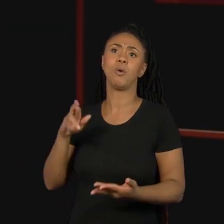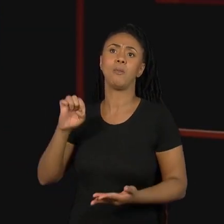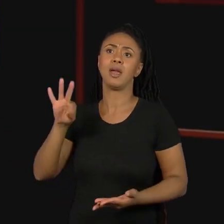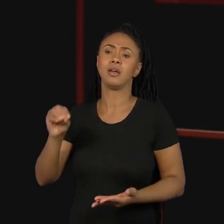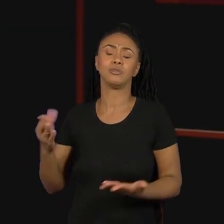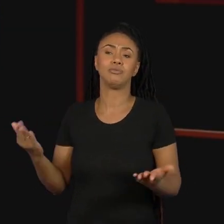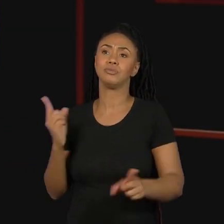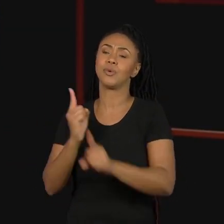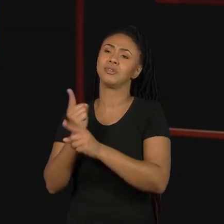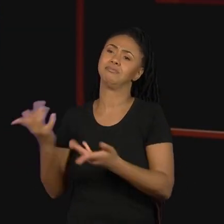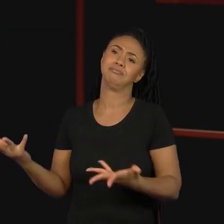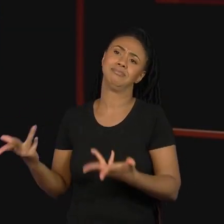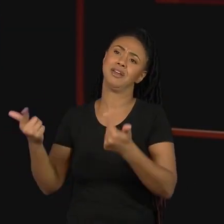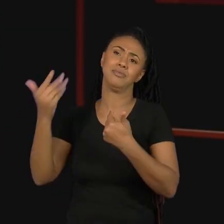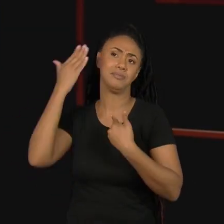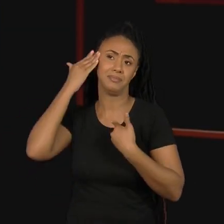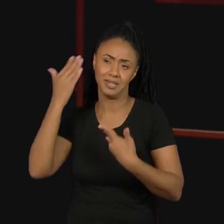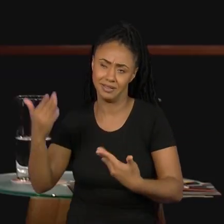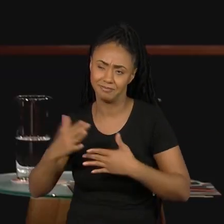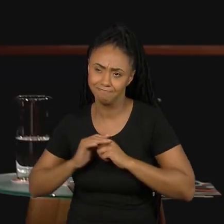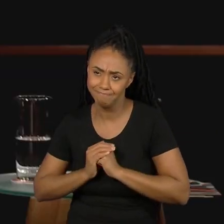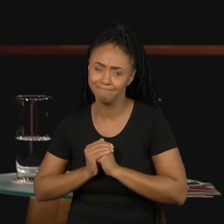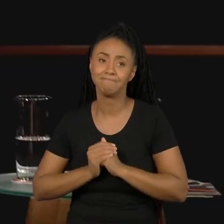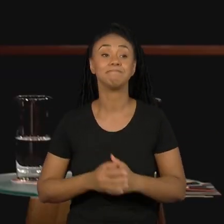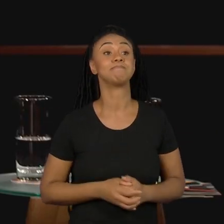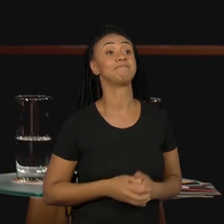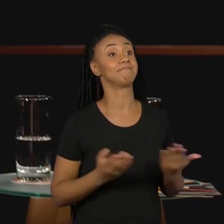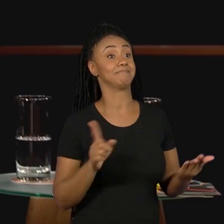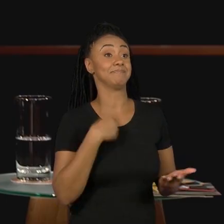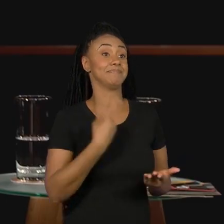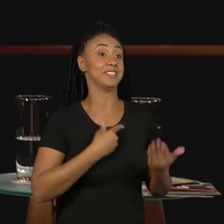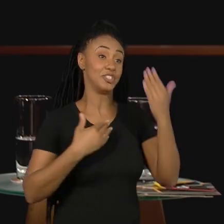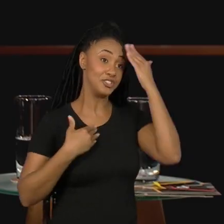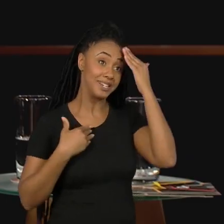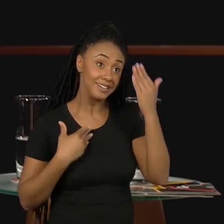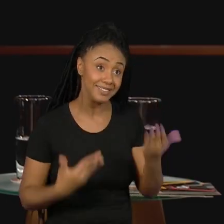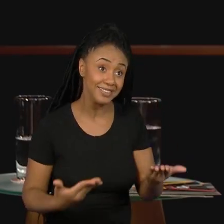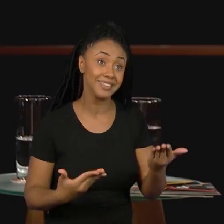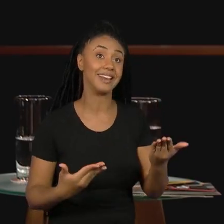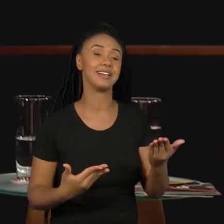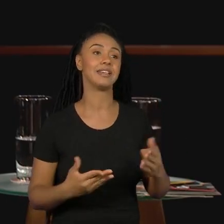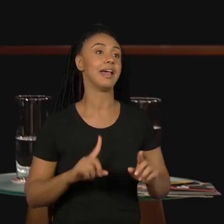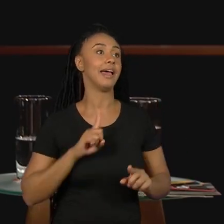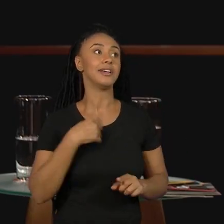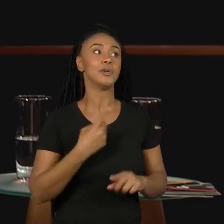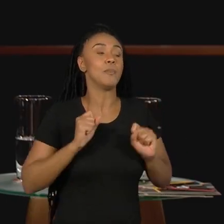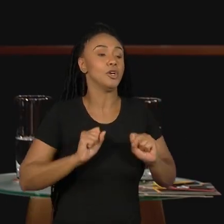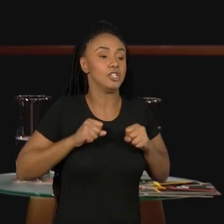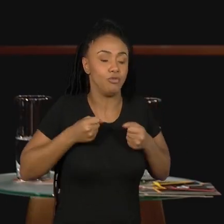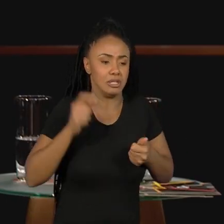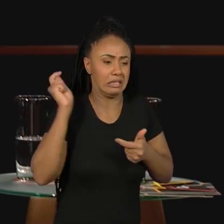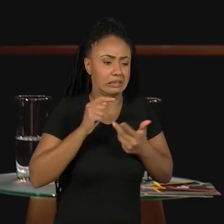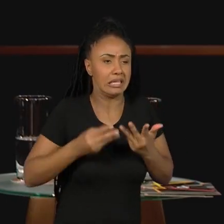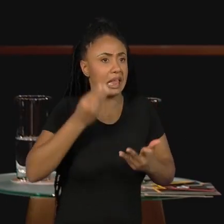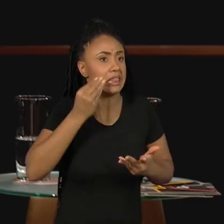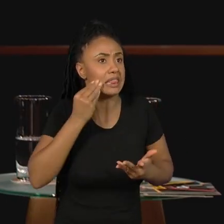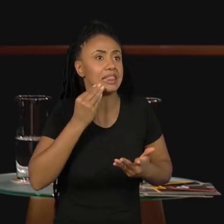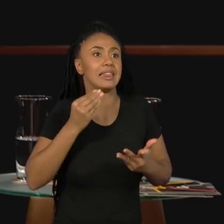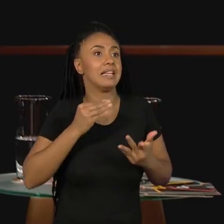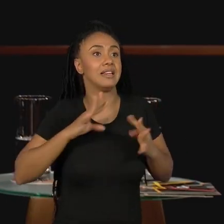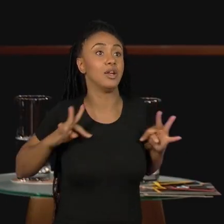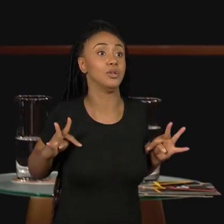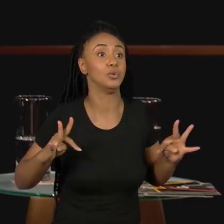Que maravilha. Muito obrigado. Petkov, a gente que agradece, por mais que a gente se esforce, a gente não consegue